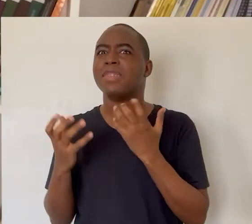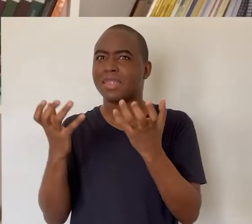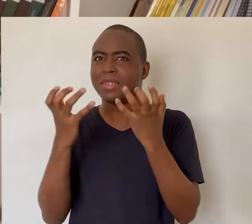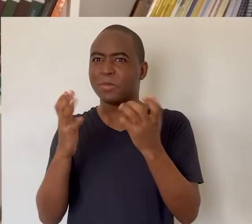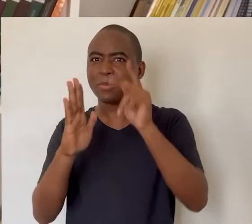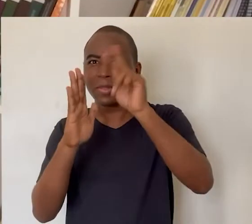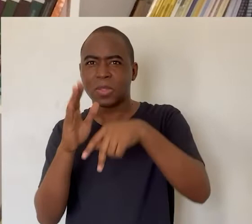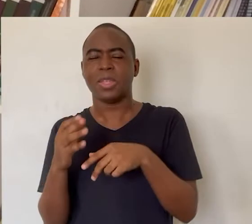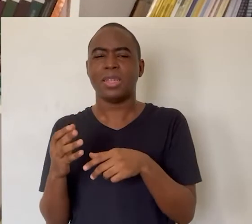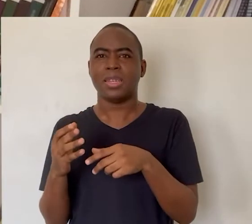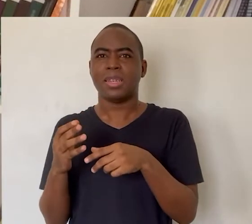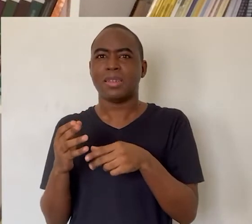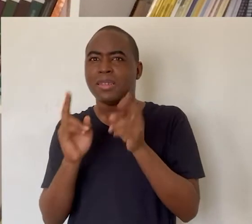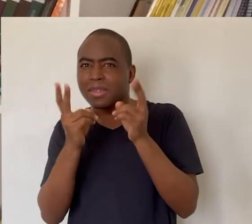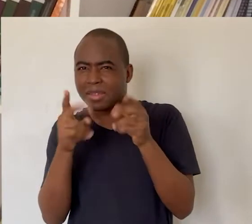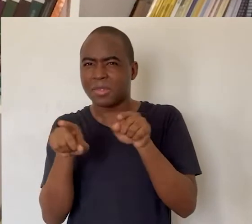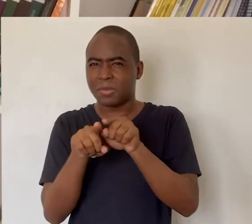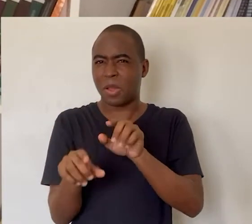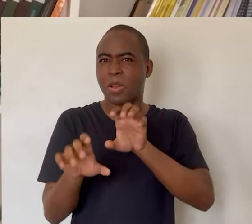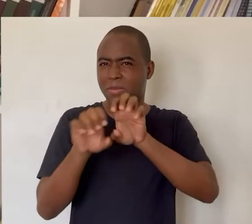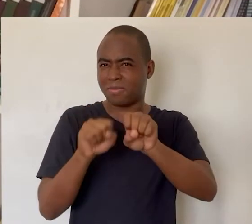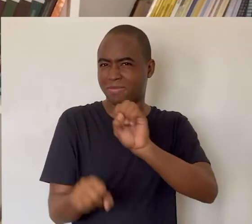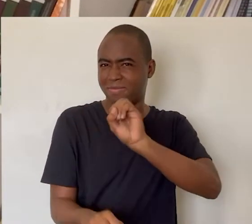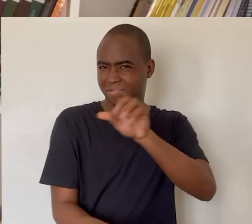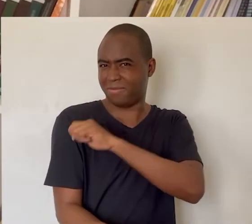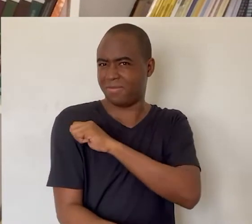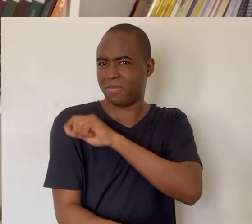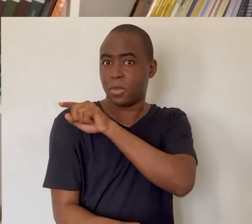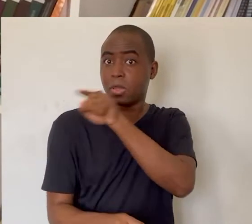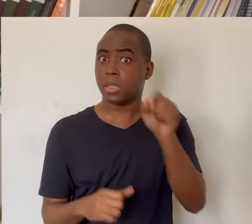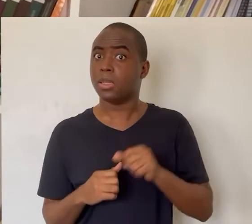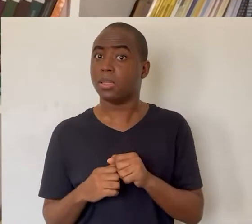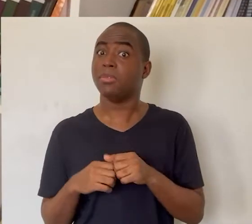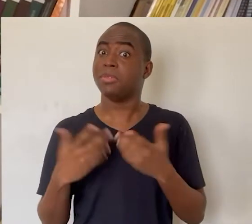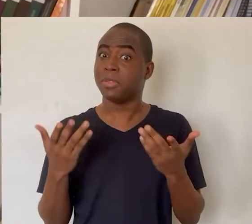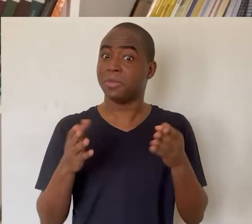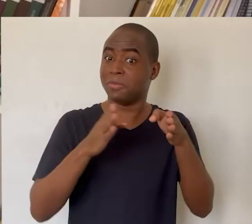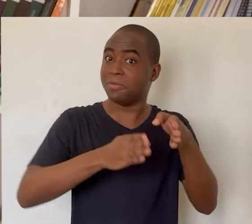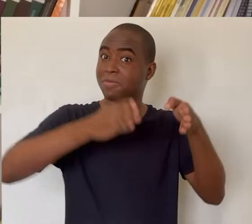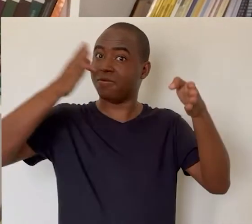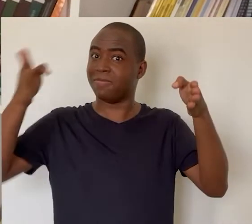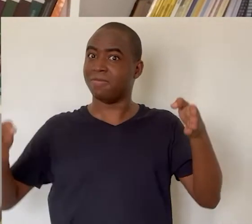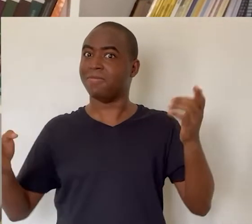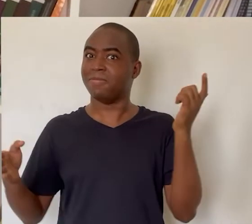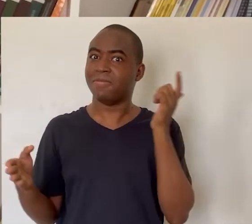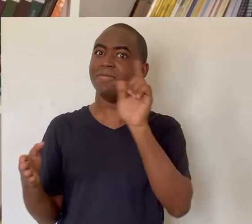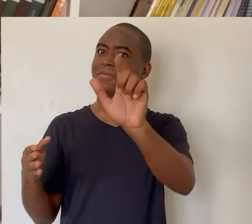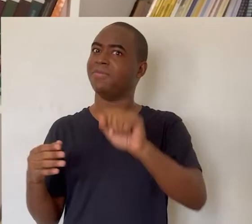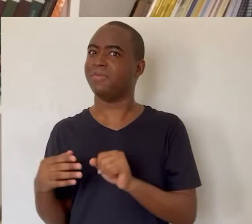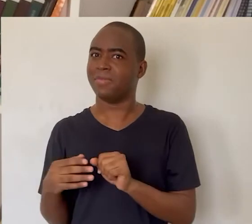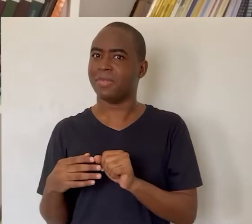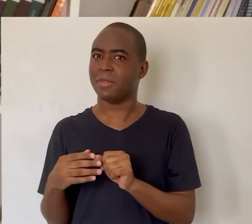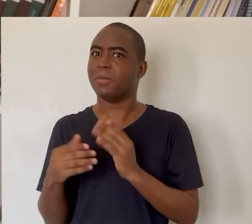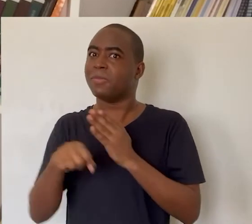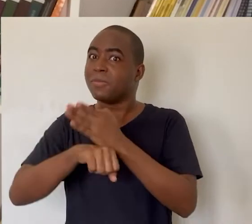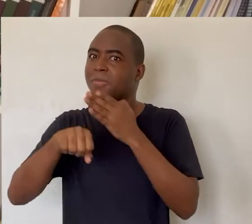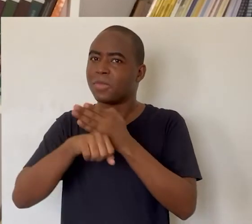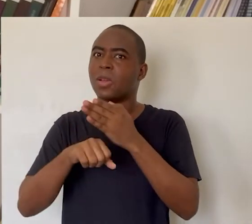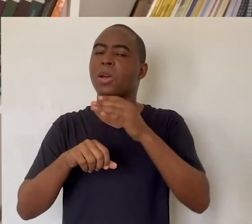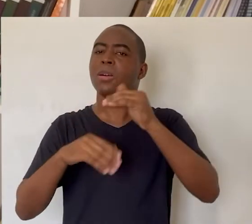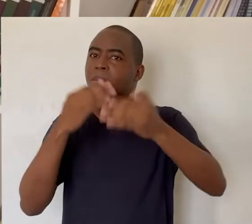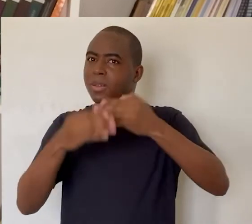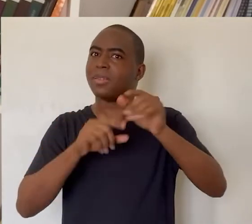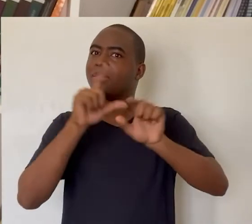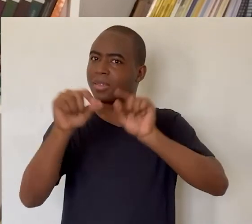submeter projetos de permanência e êxito dos estudantes do IFBA ganharam mais alguns dias para participar do processo seletivo.